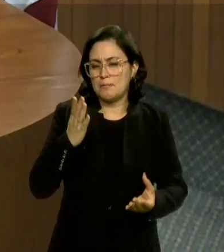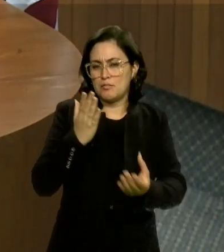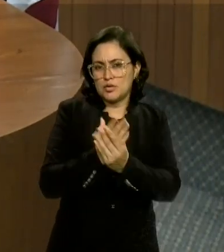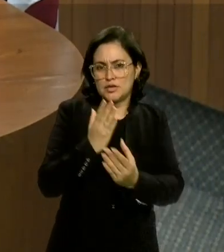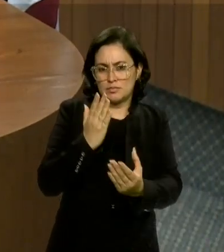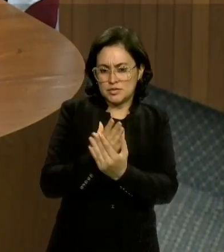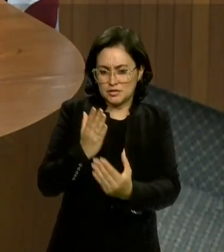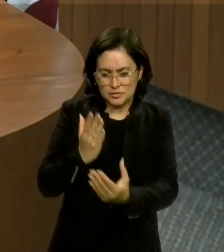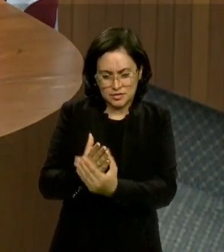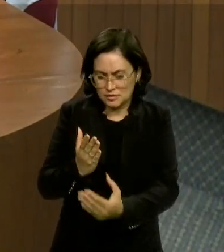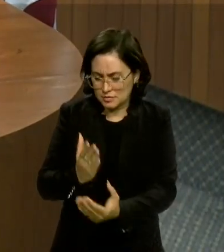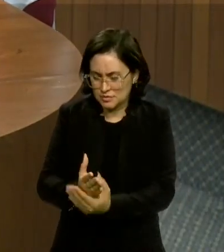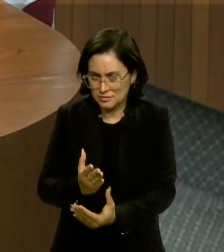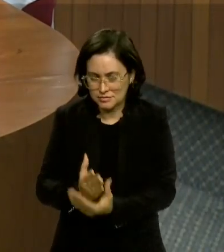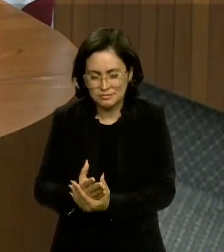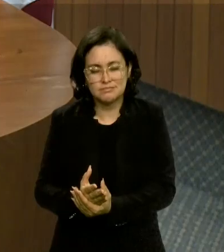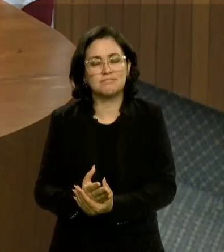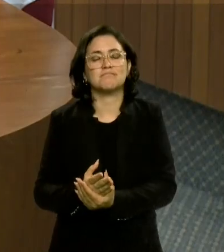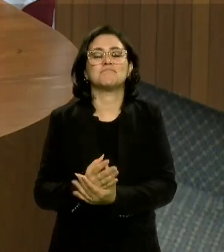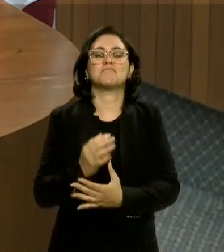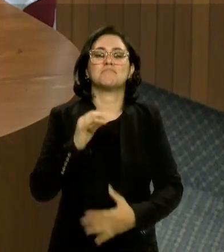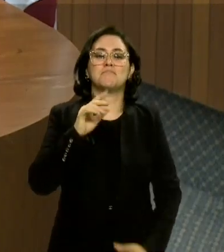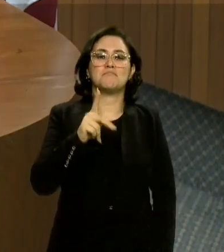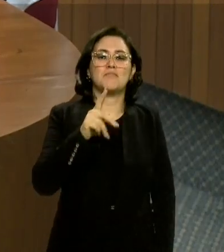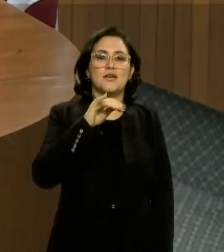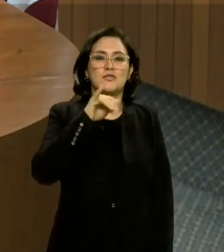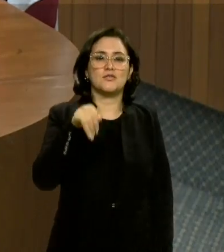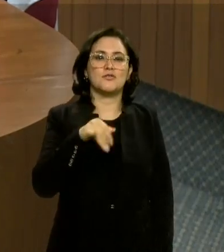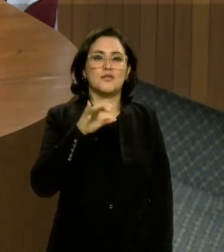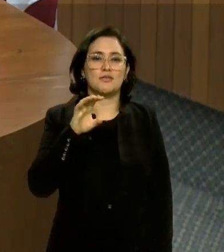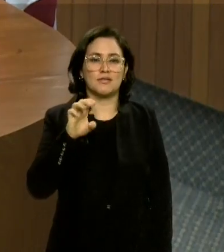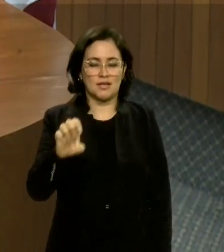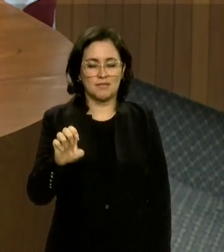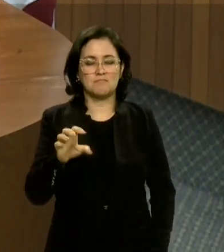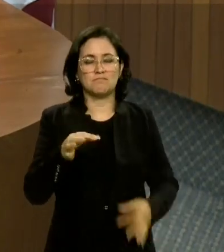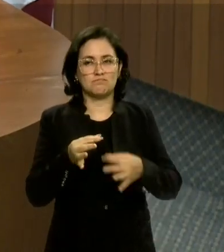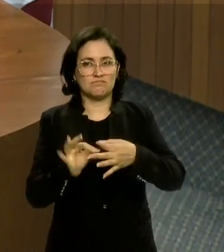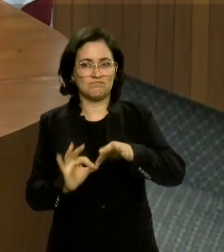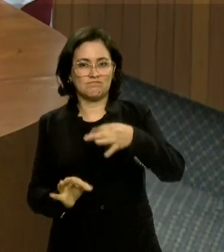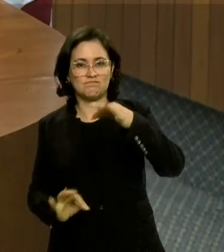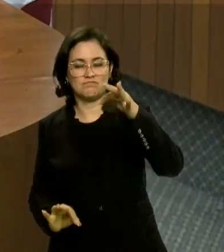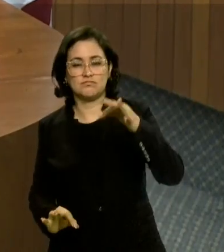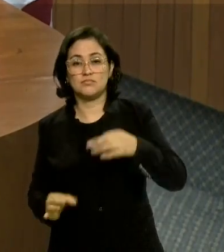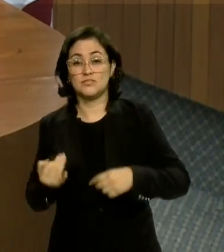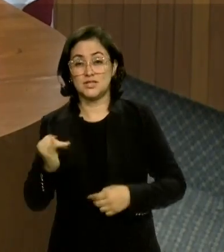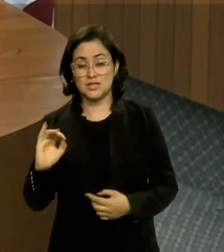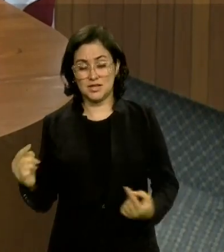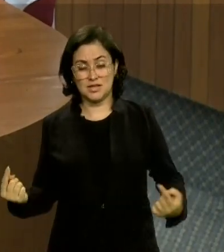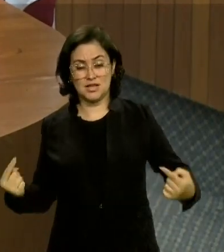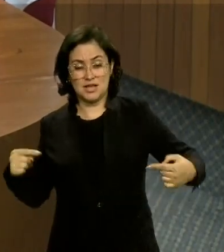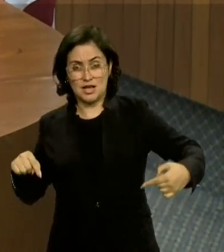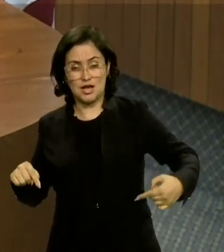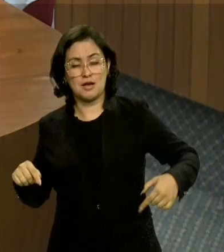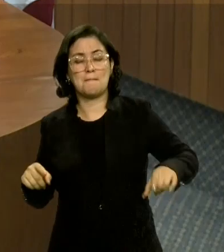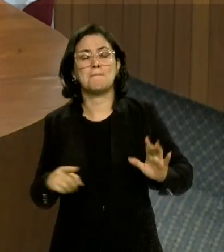no PJE bem grande. E se algum adversário for fazer uma pesquisa, vai ver que no